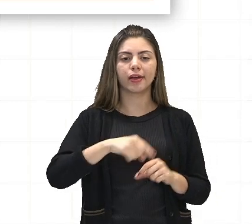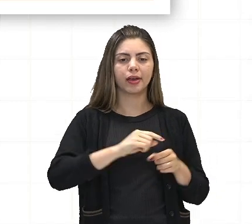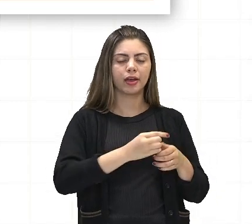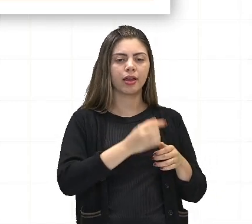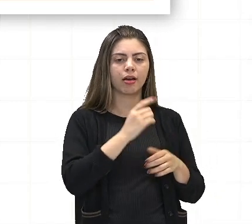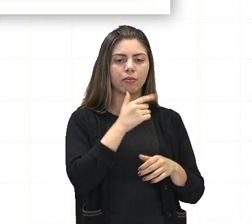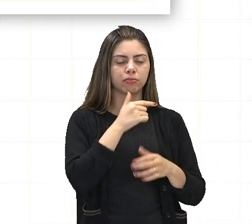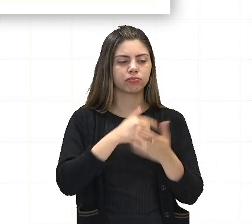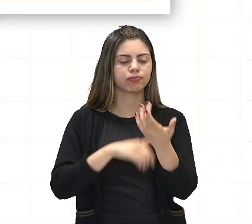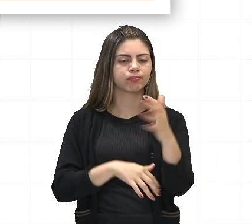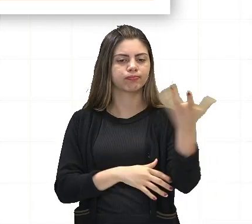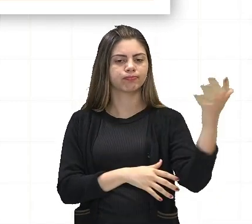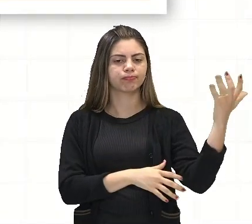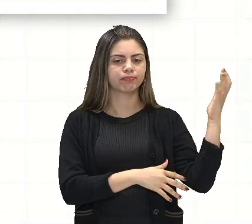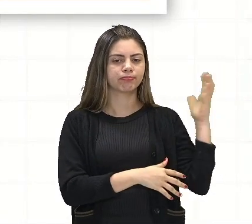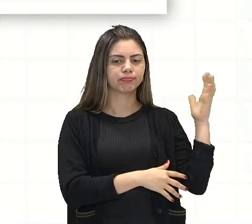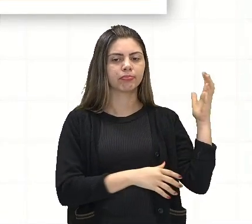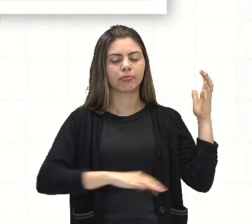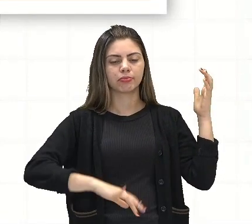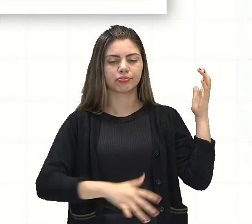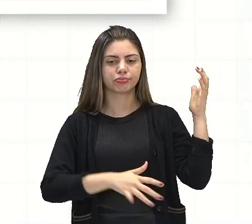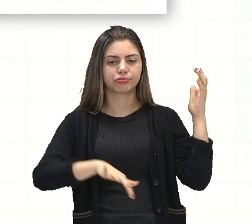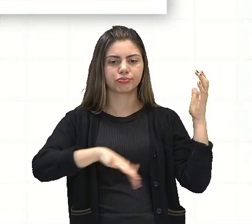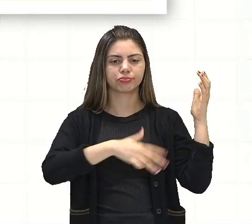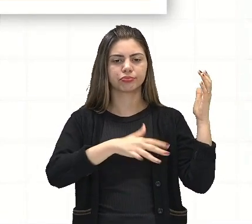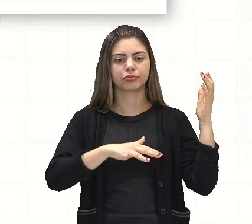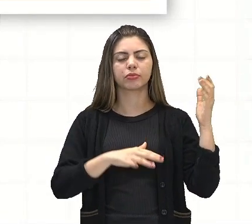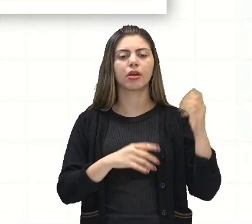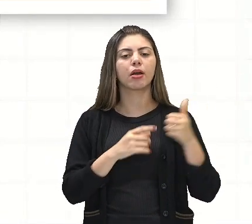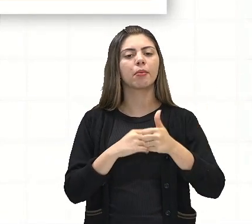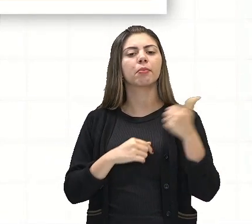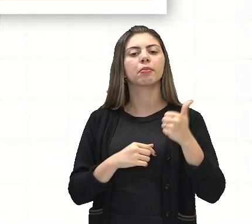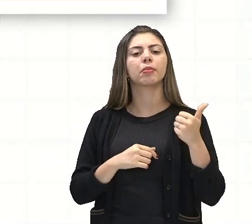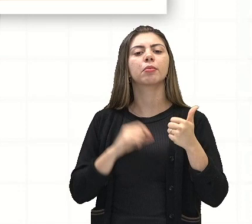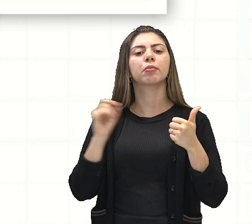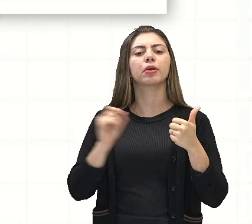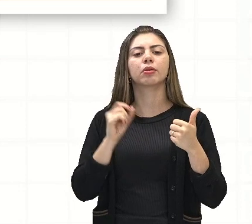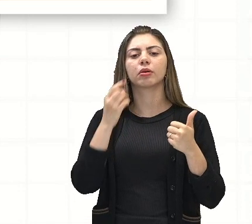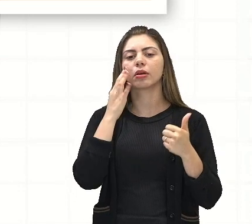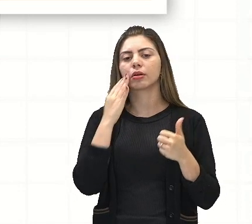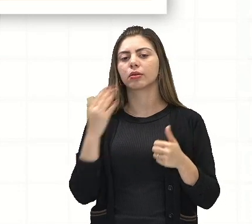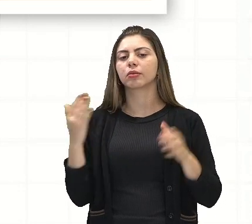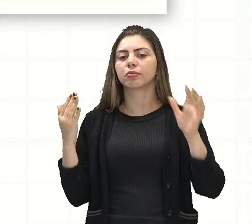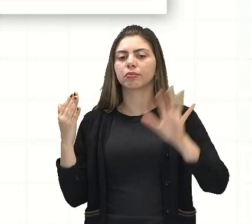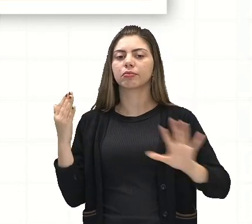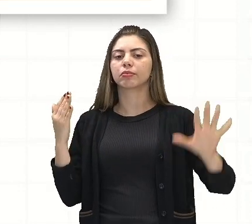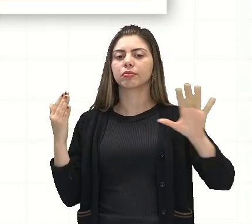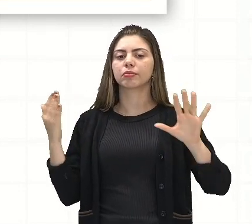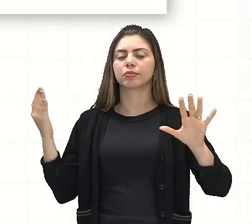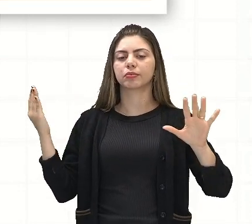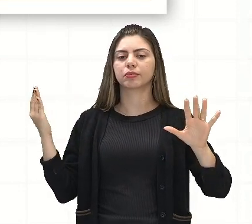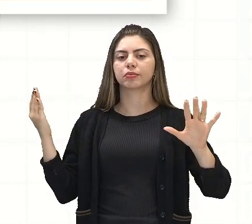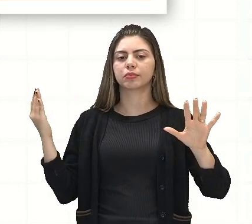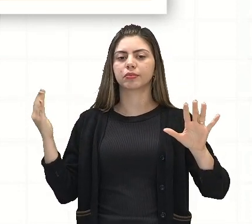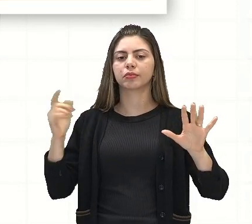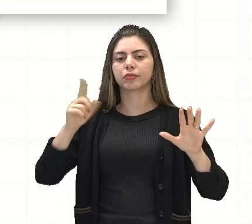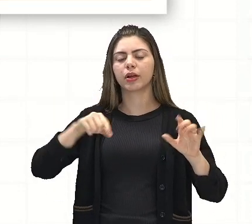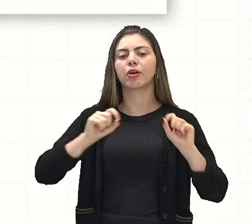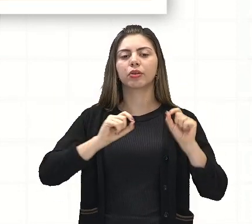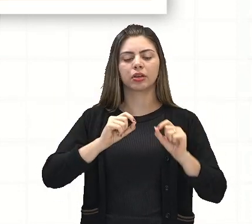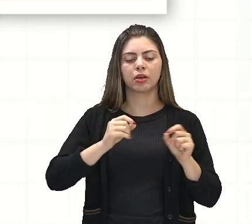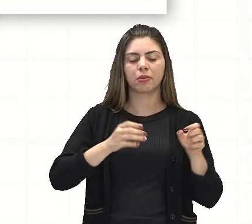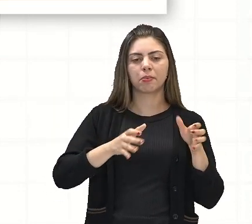mata de igapó. Na primeira imagem, nós temos aqui uma representação do período fora da